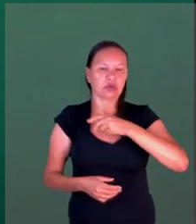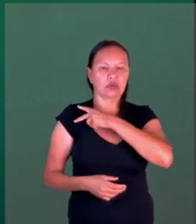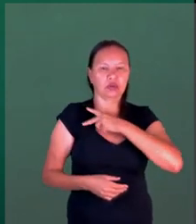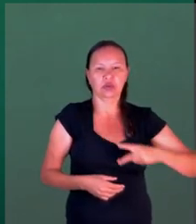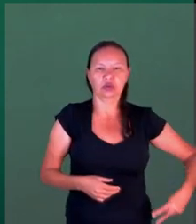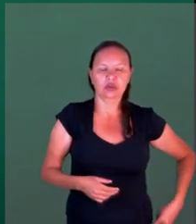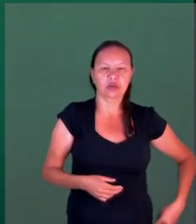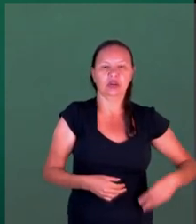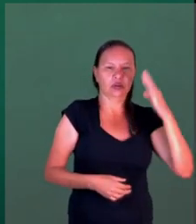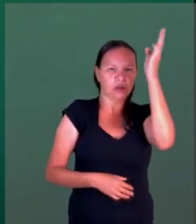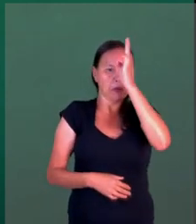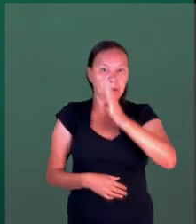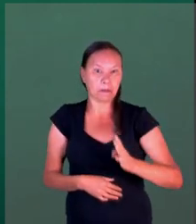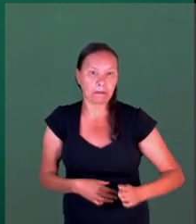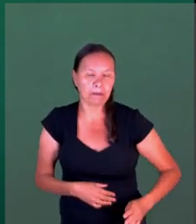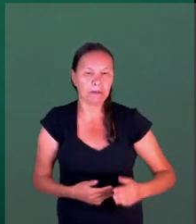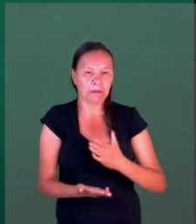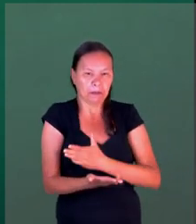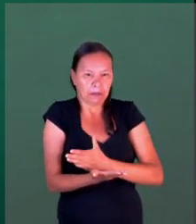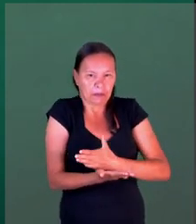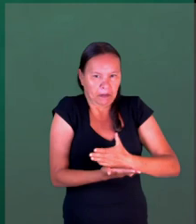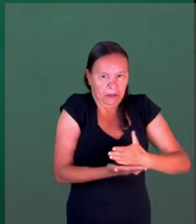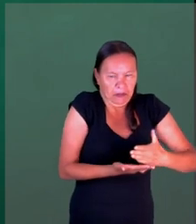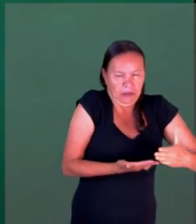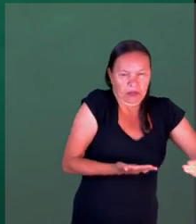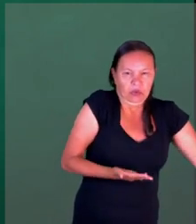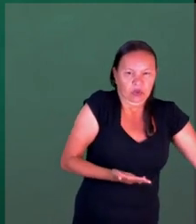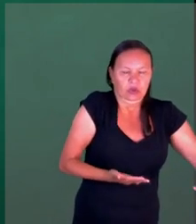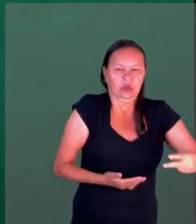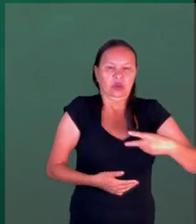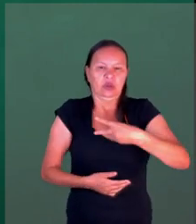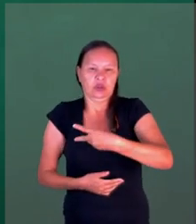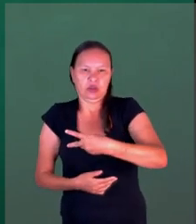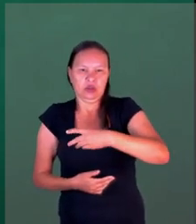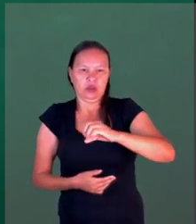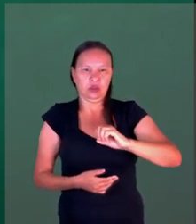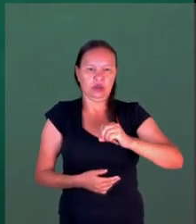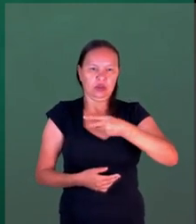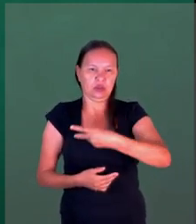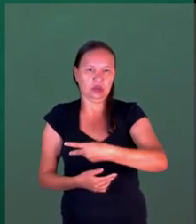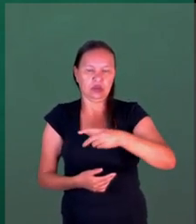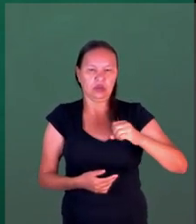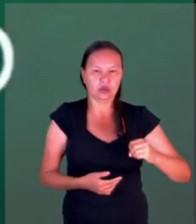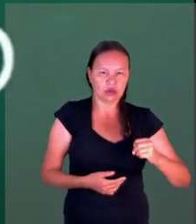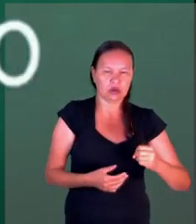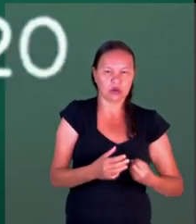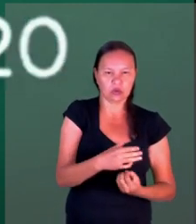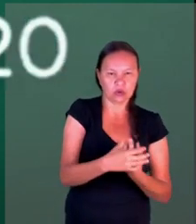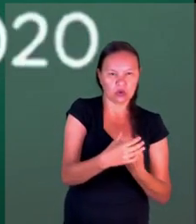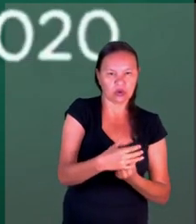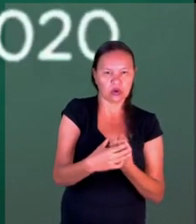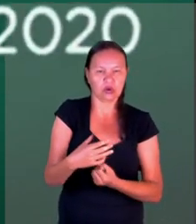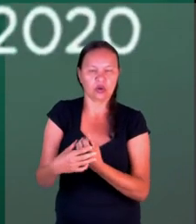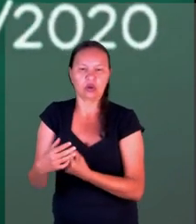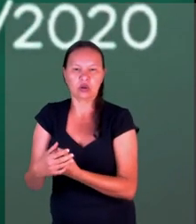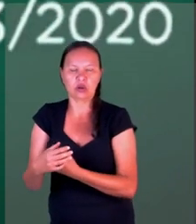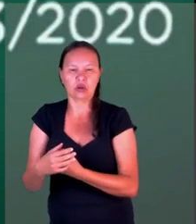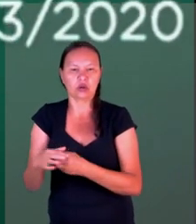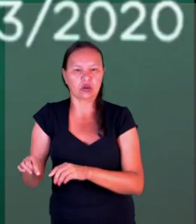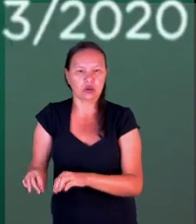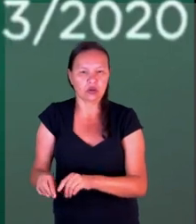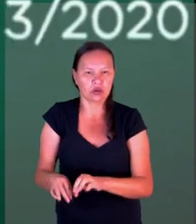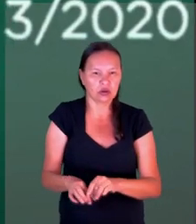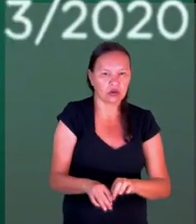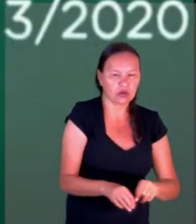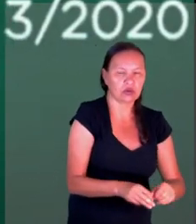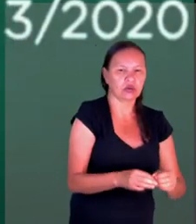Brasil todo a partir de 2020 Ficou claro que alimentos que passam por algum tipo de processamento como farinha de mandioca